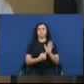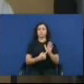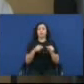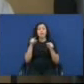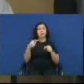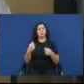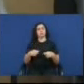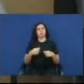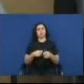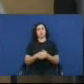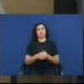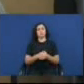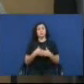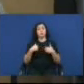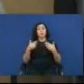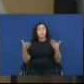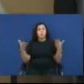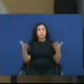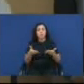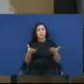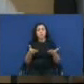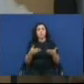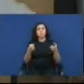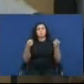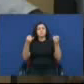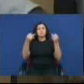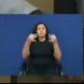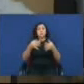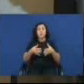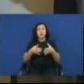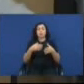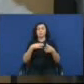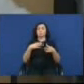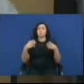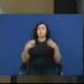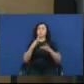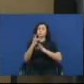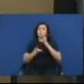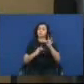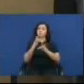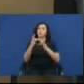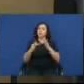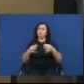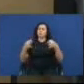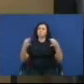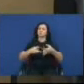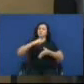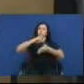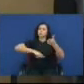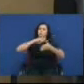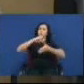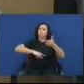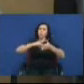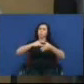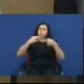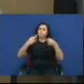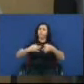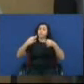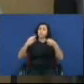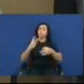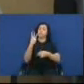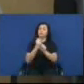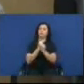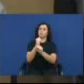É isso que eu preciso. Então, eu vim aqui sim falar que a minha clínica é uma clínica idônea. Em 3 anos tem toda a documentação, senão já estaria